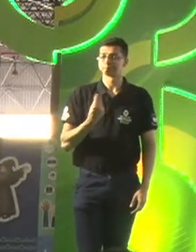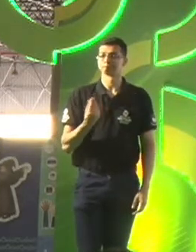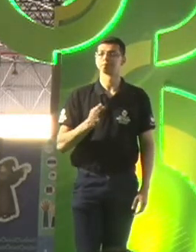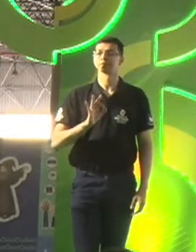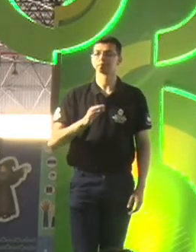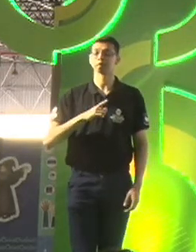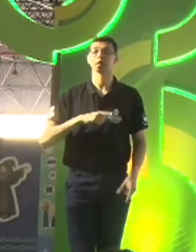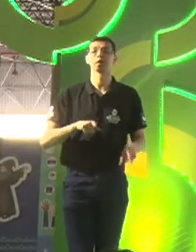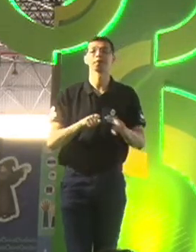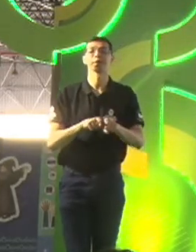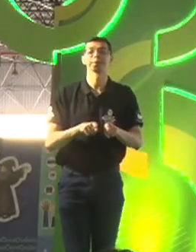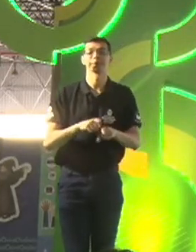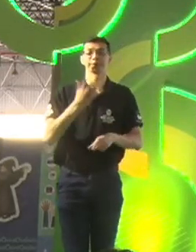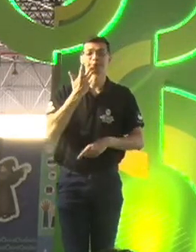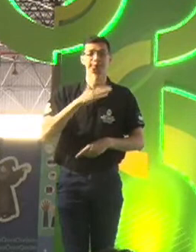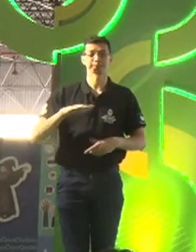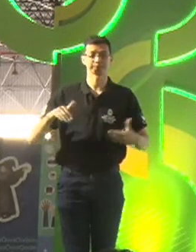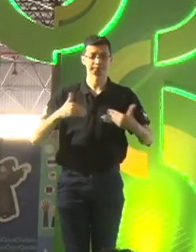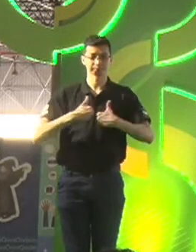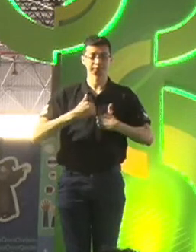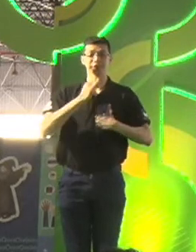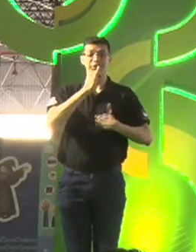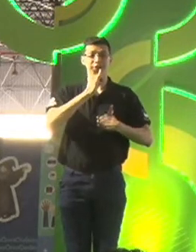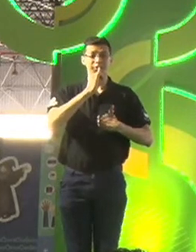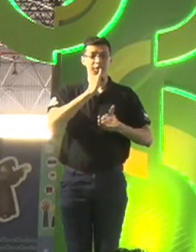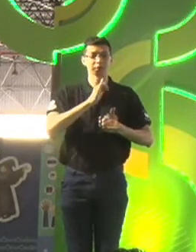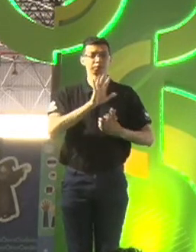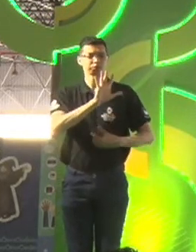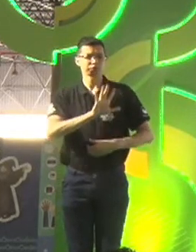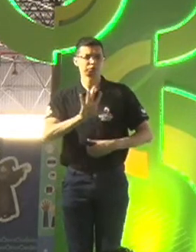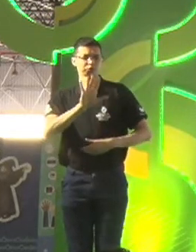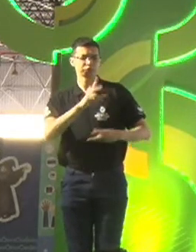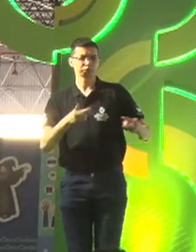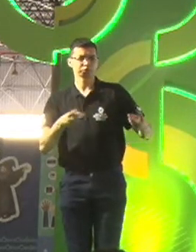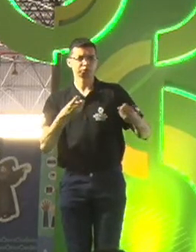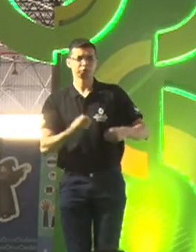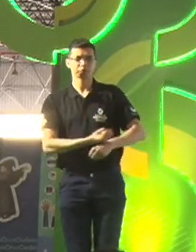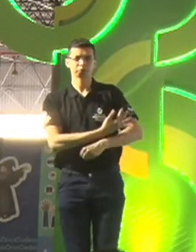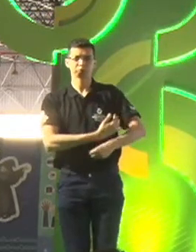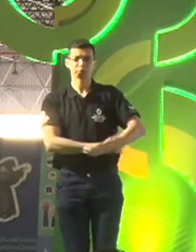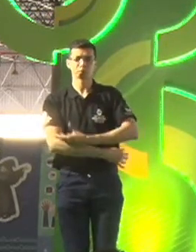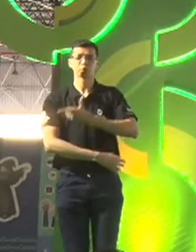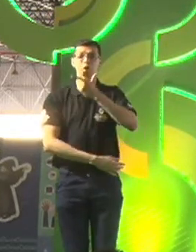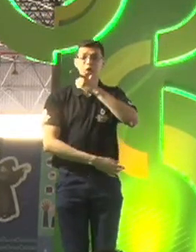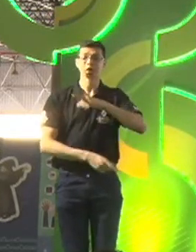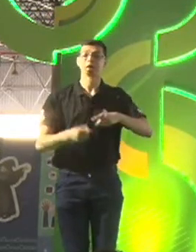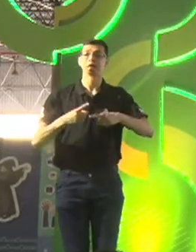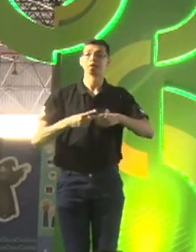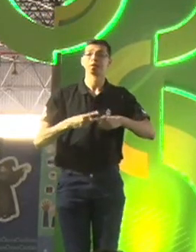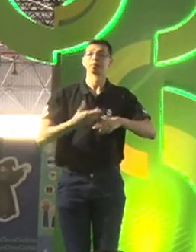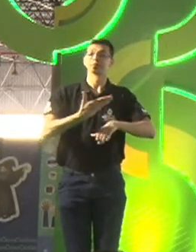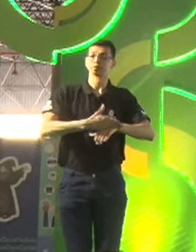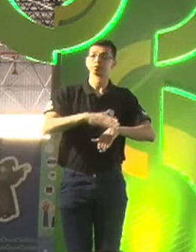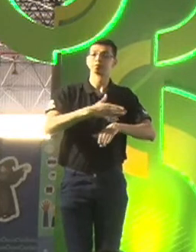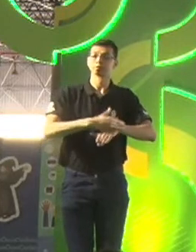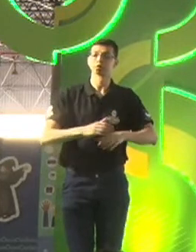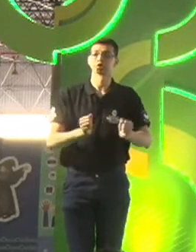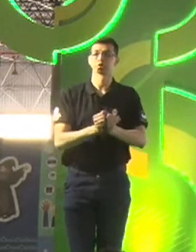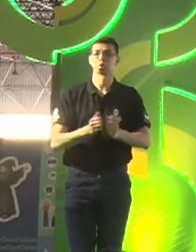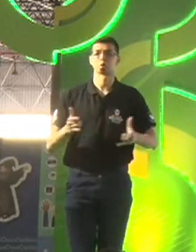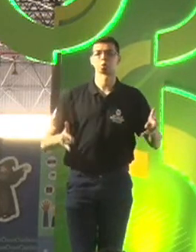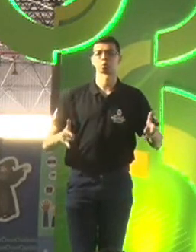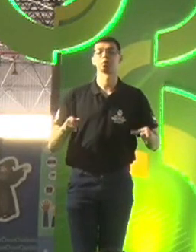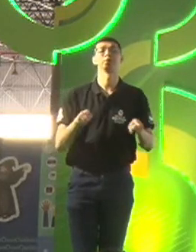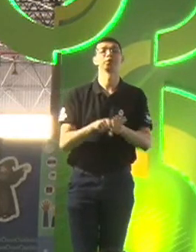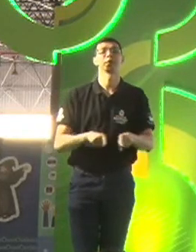crianças autistas e conseguem desenvolver a percepção de Emoções graças a exercícios que eles fazem com esses robôs ao mesmo tempo que